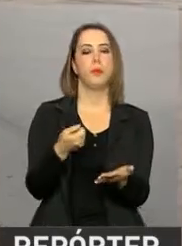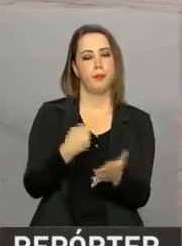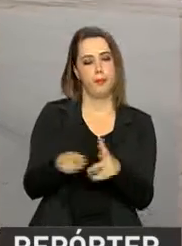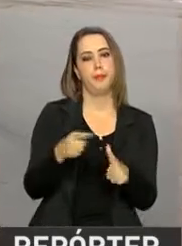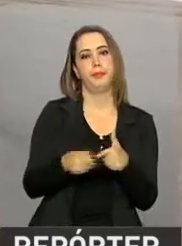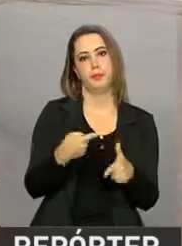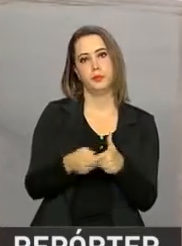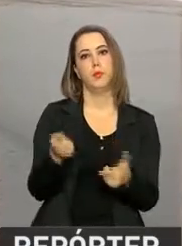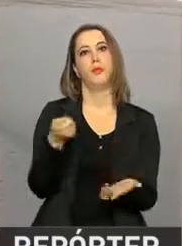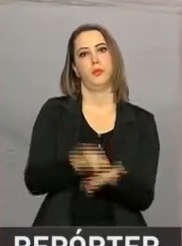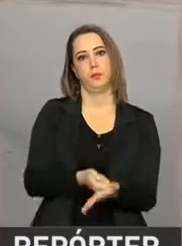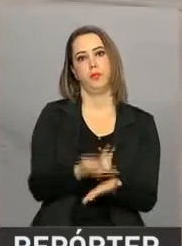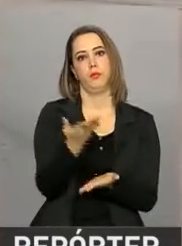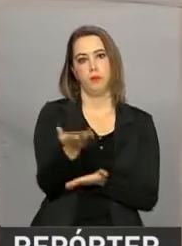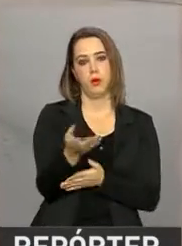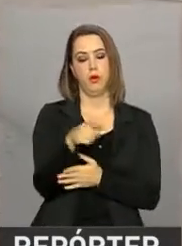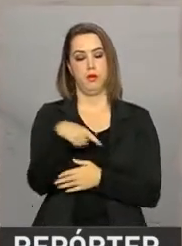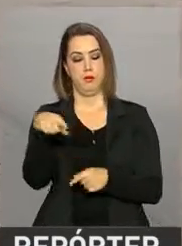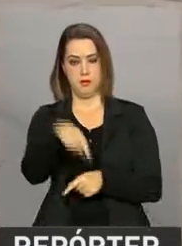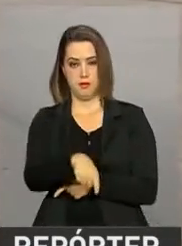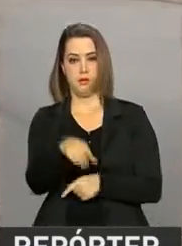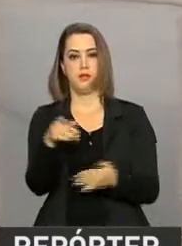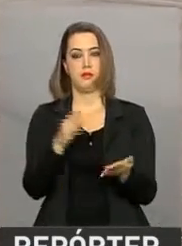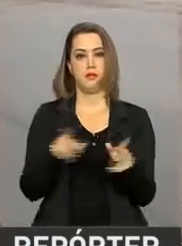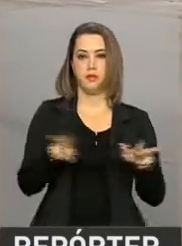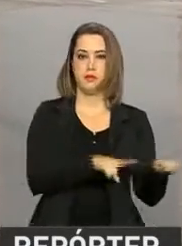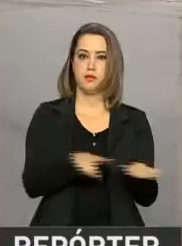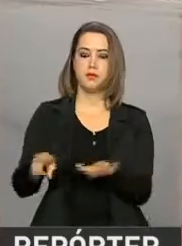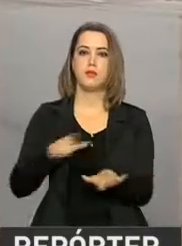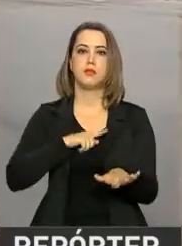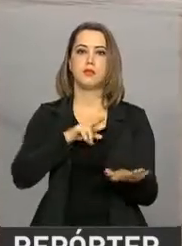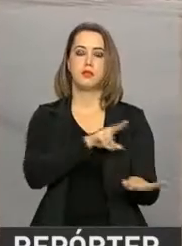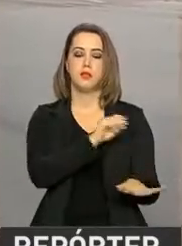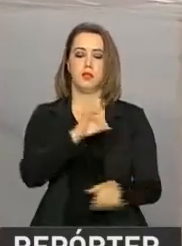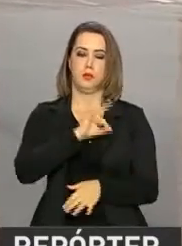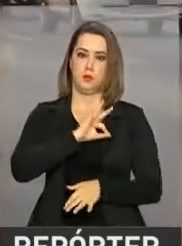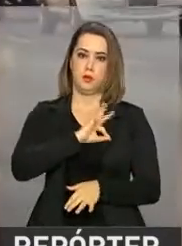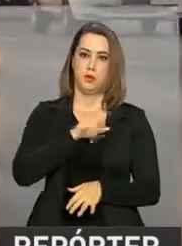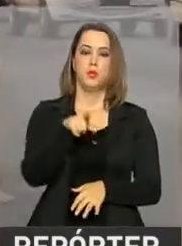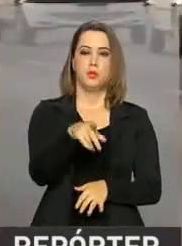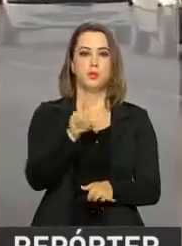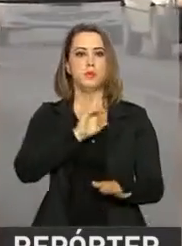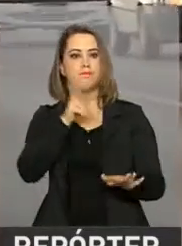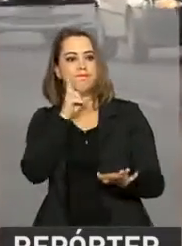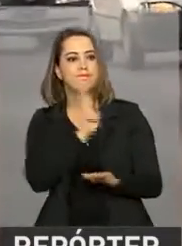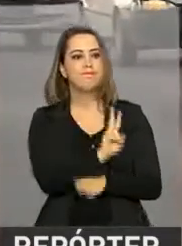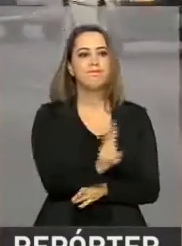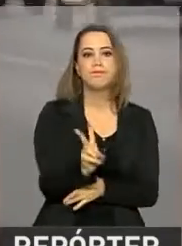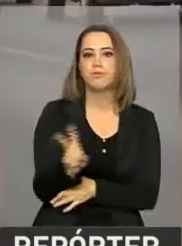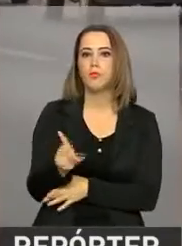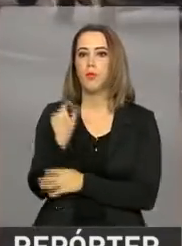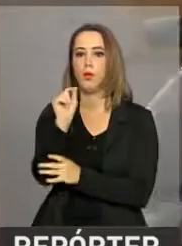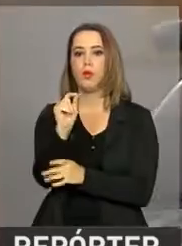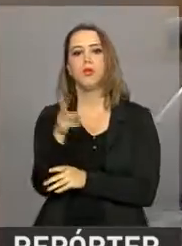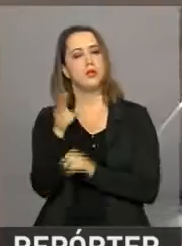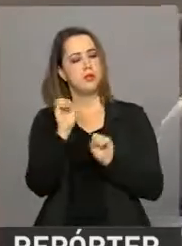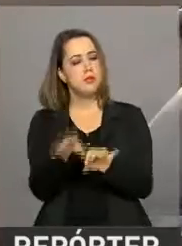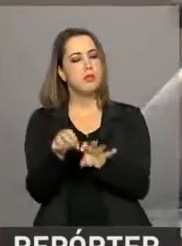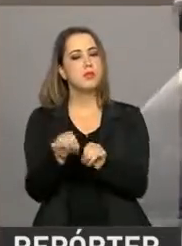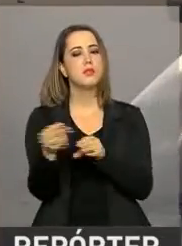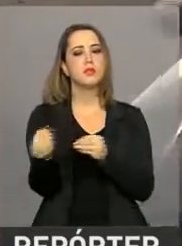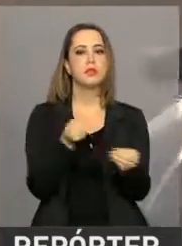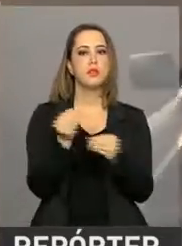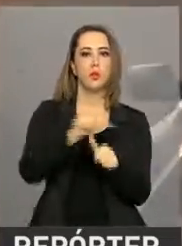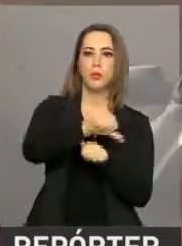agentes da polícia rodoviária federal fizeram blitz na br 040 no distrito federal para informar os motoristas sobre a mudança